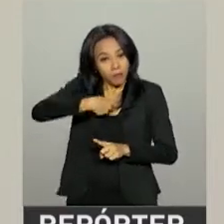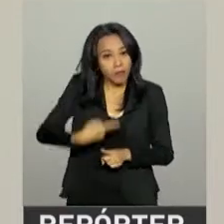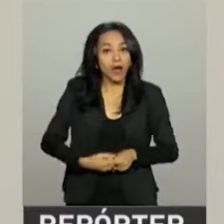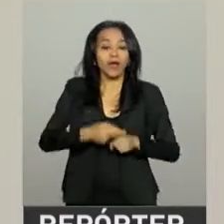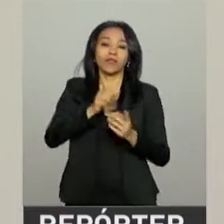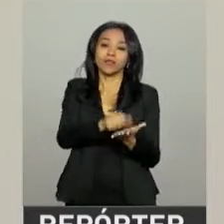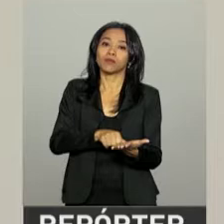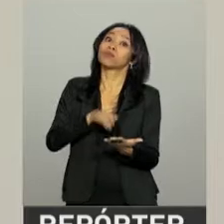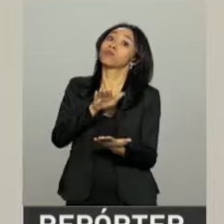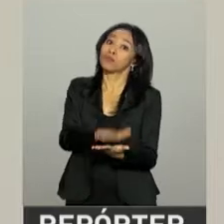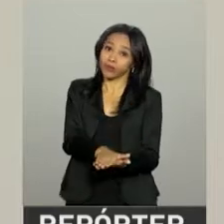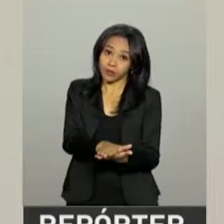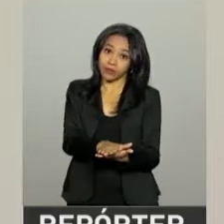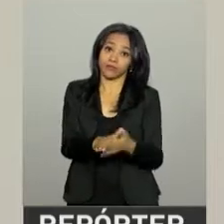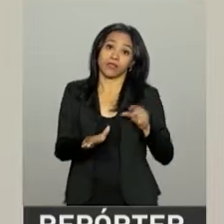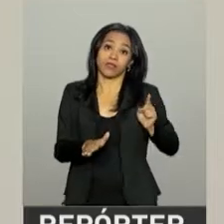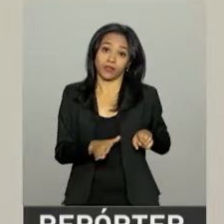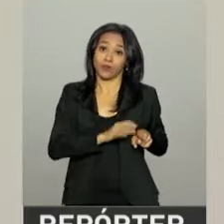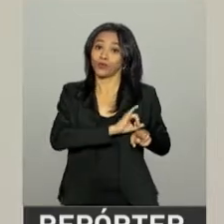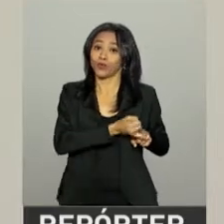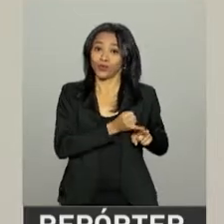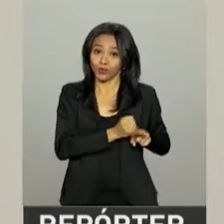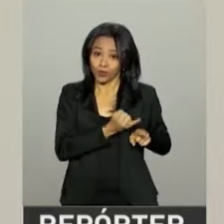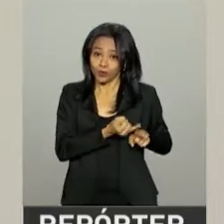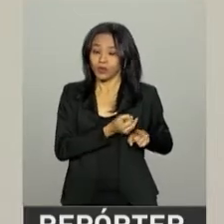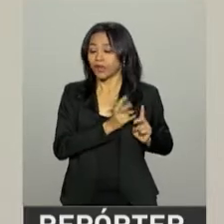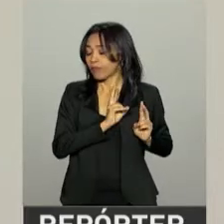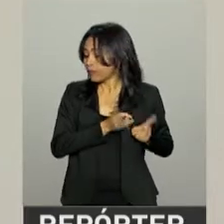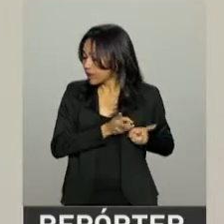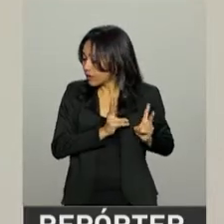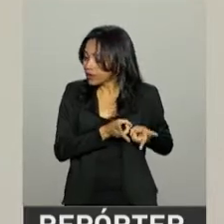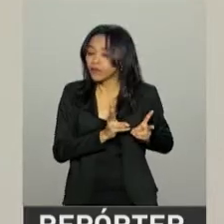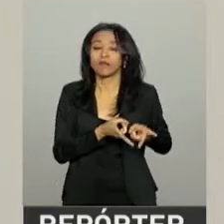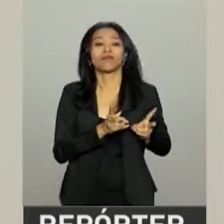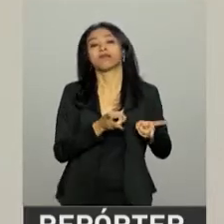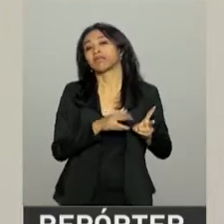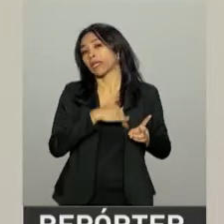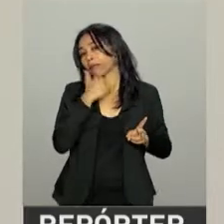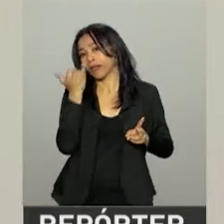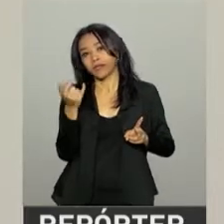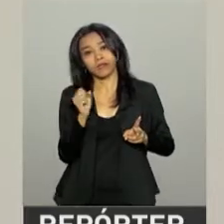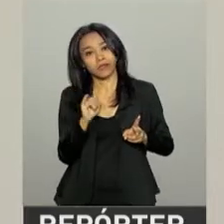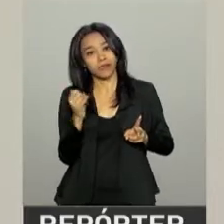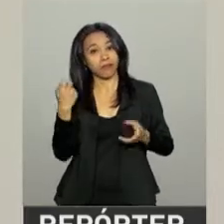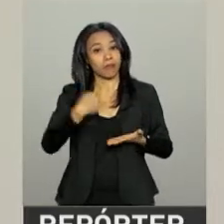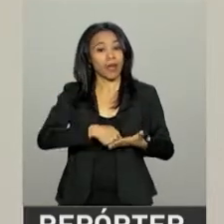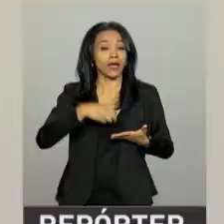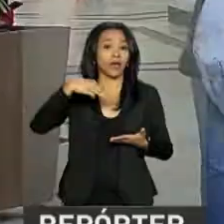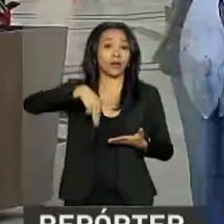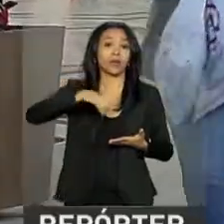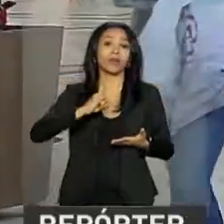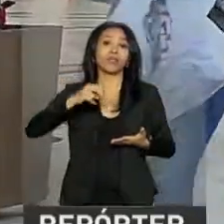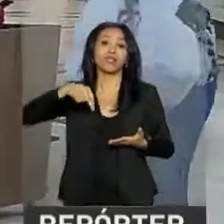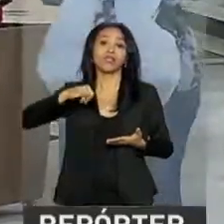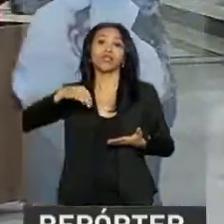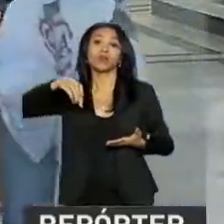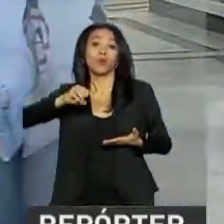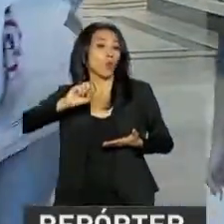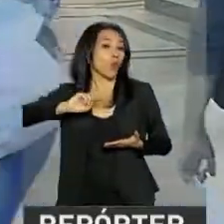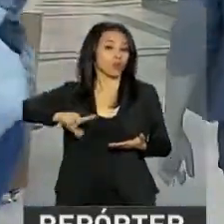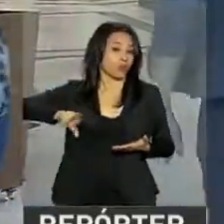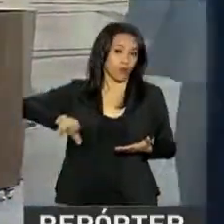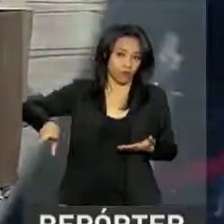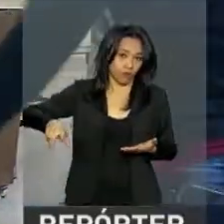mas a taxa de juros é a mesma independente de lhe pagar um mínimo não o planejamento